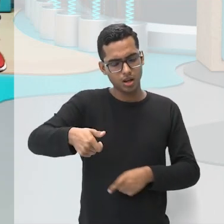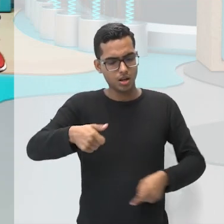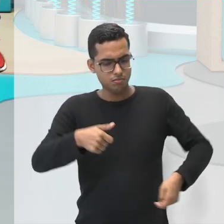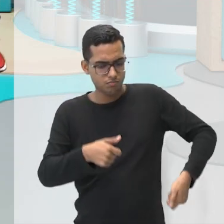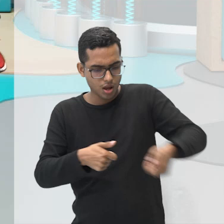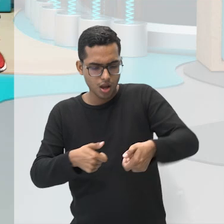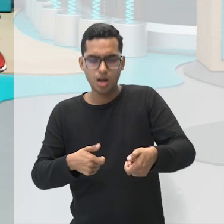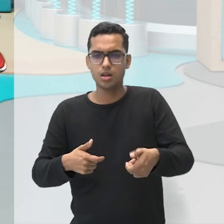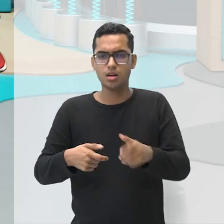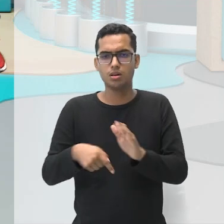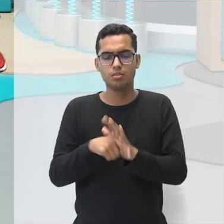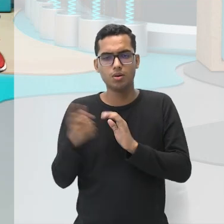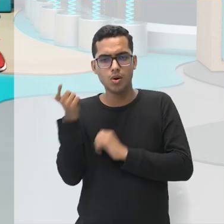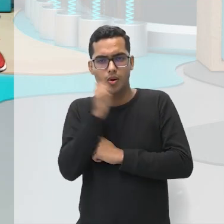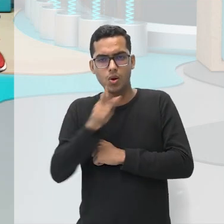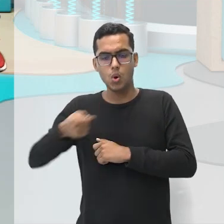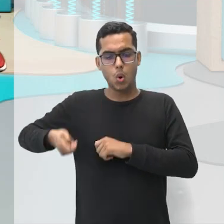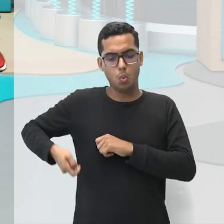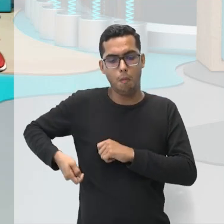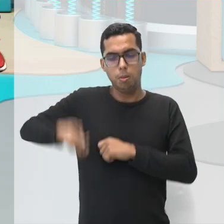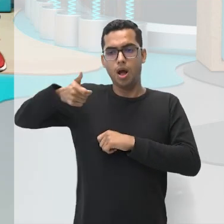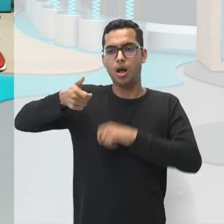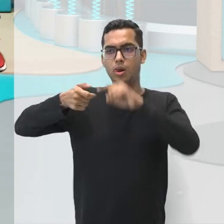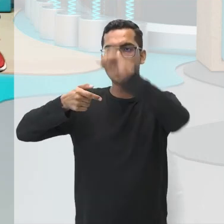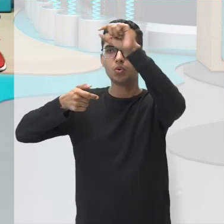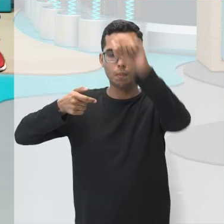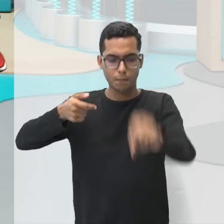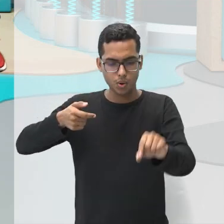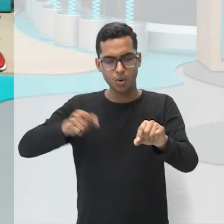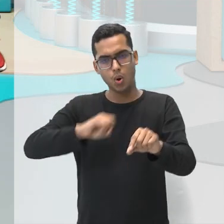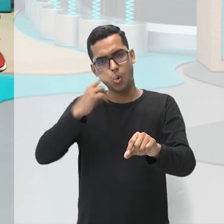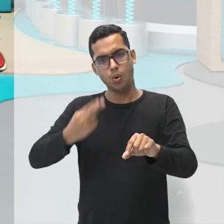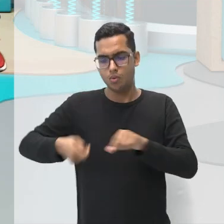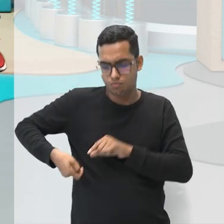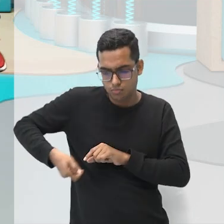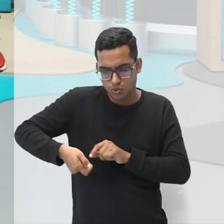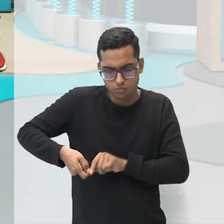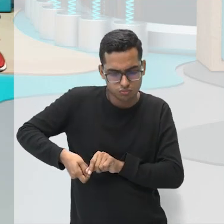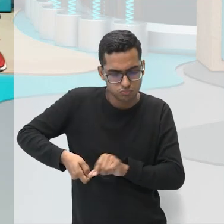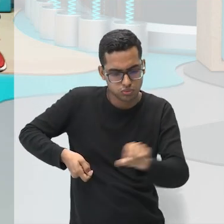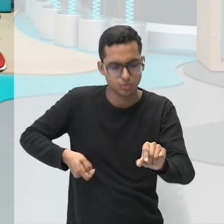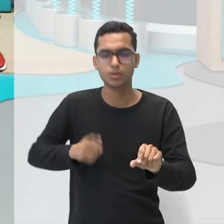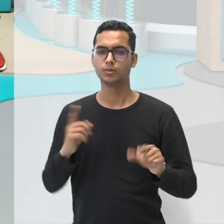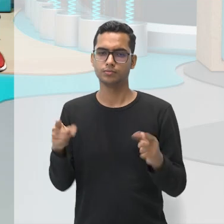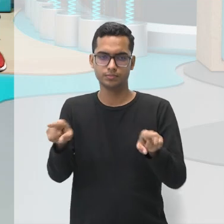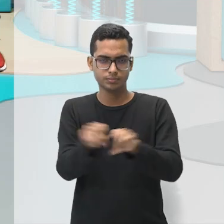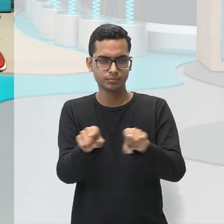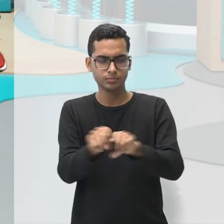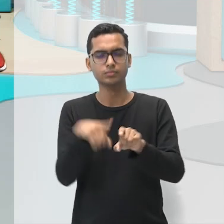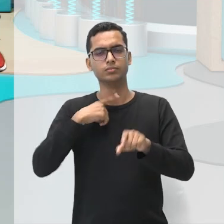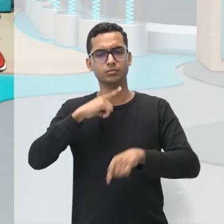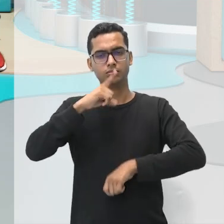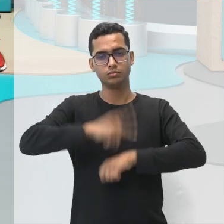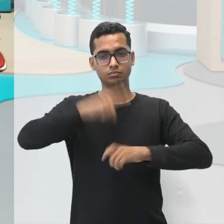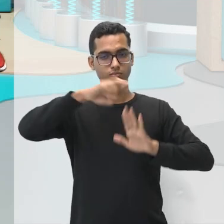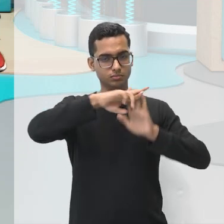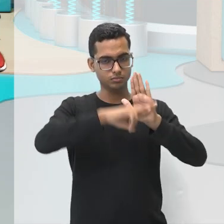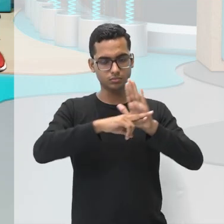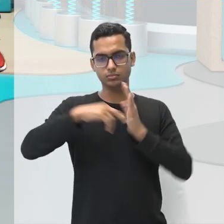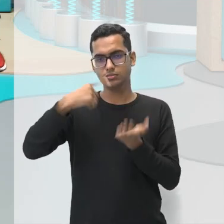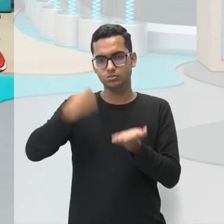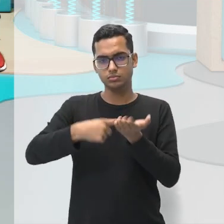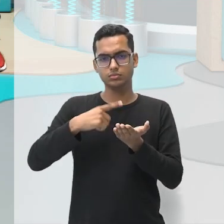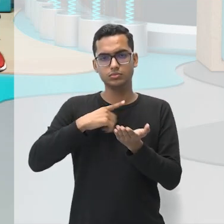mais rasteiro, há modalidades em que você combina e é regra escrita ali no momento de você